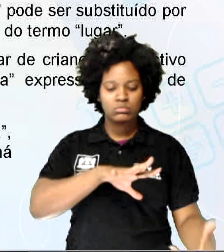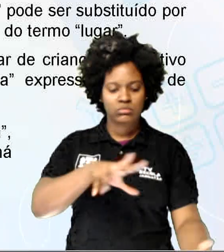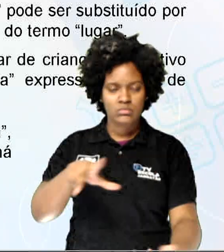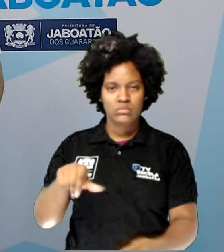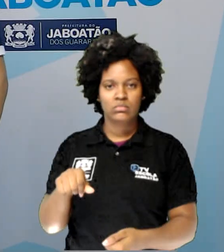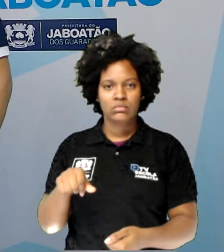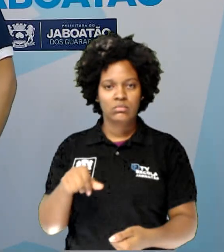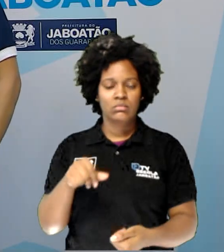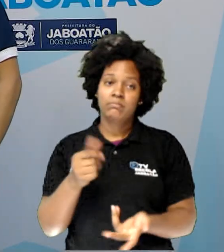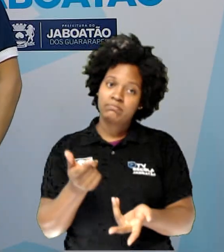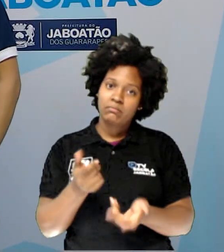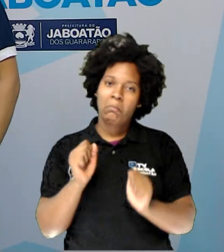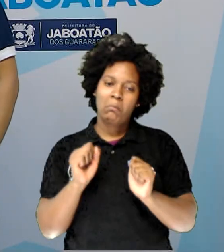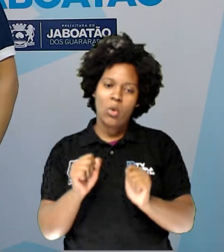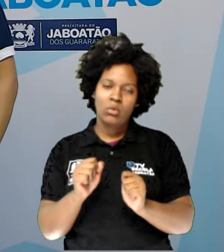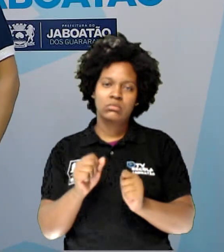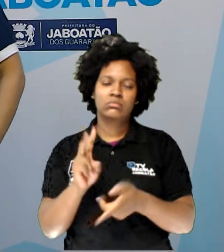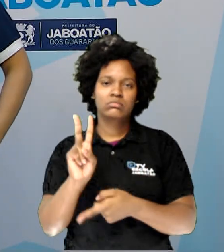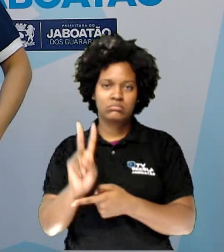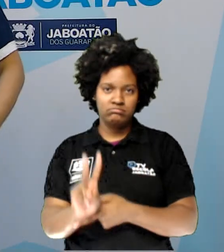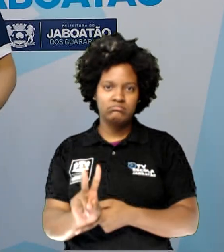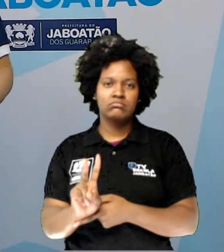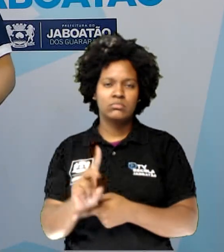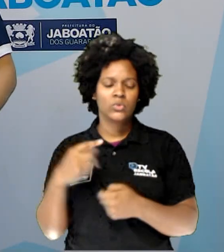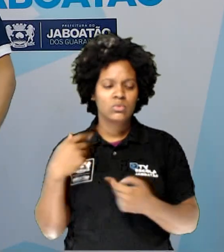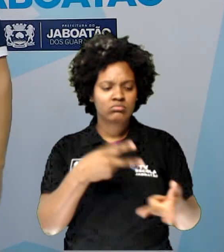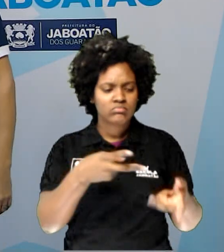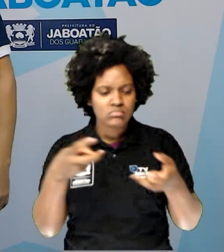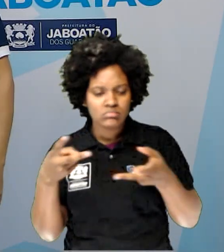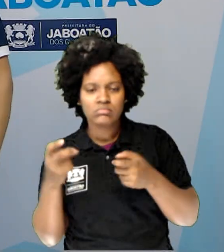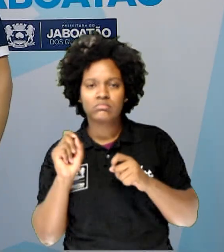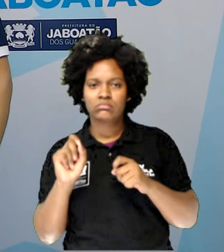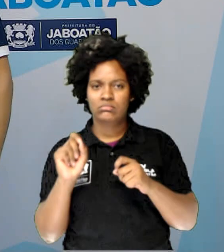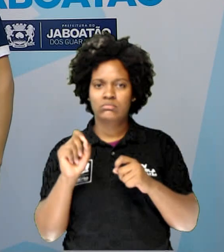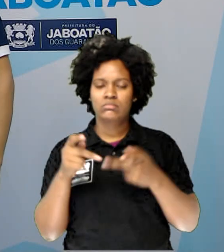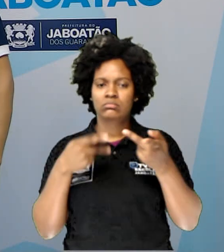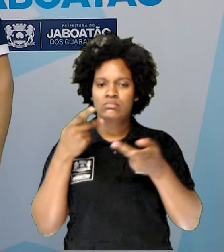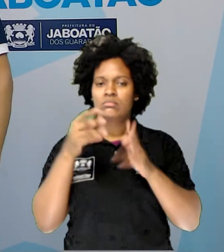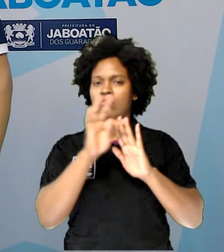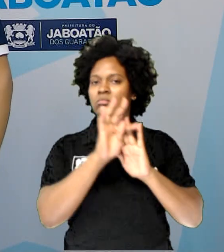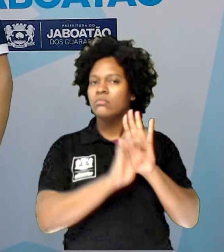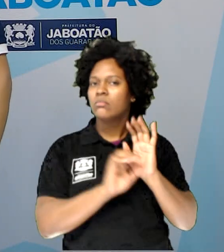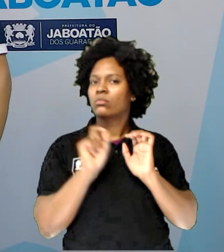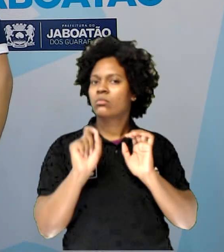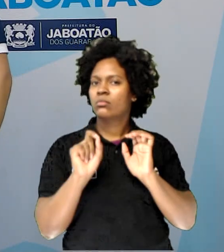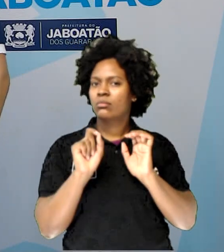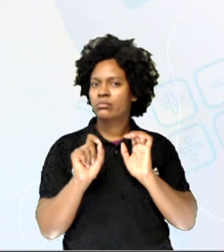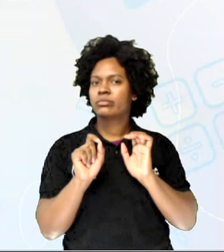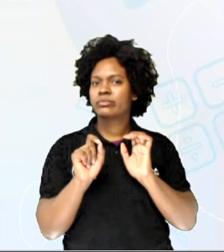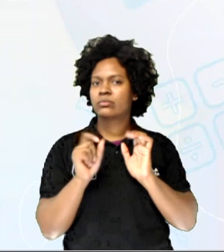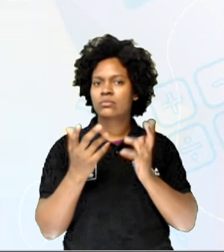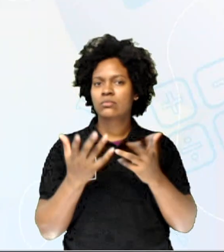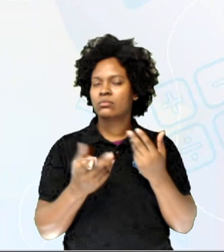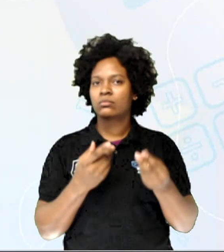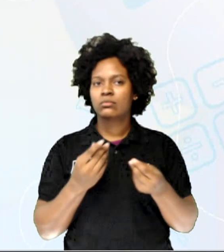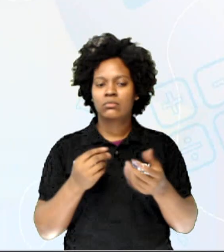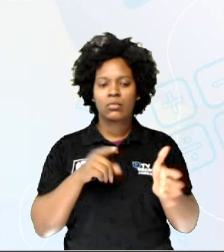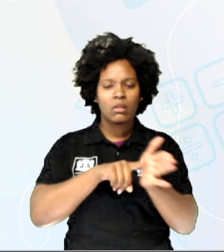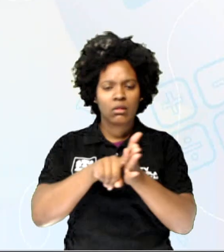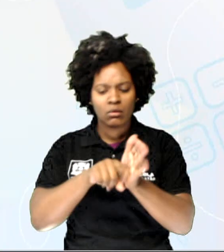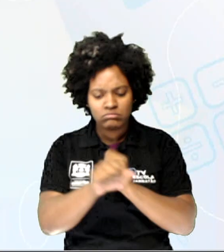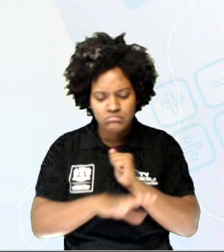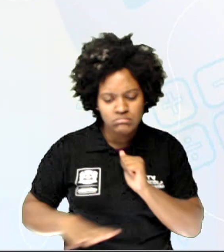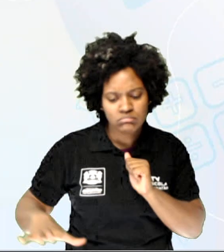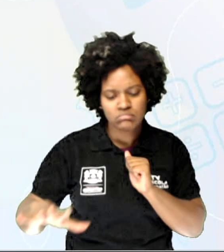provavelmente é verdadeiro, né? A gente consegue perceber que o que a Rosiana Murray fala no seu texto é justamente isso, que ela está procurando um